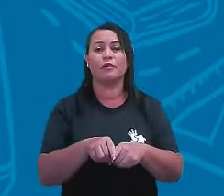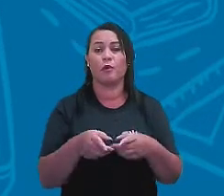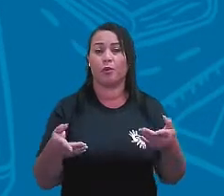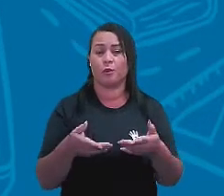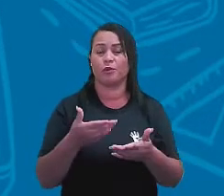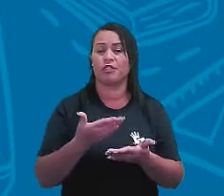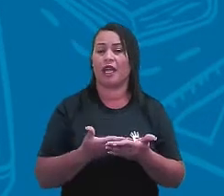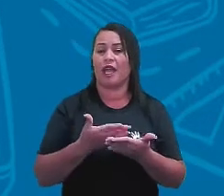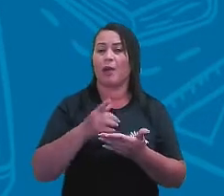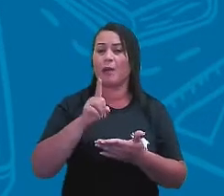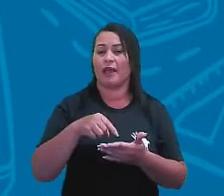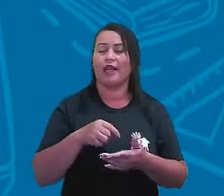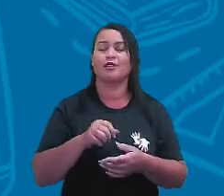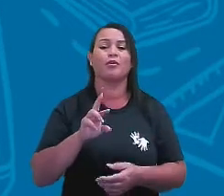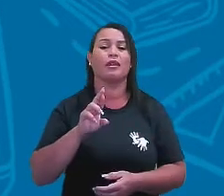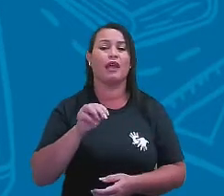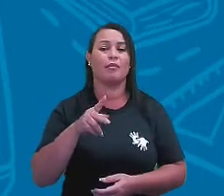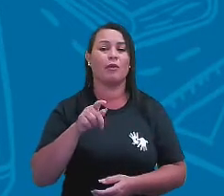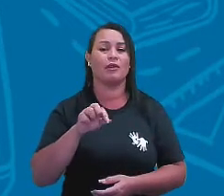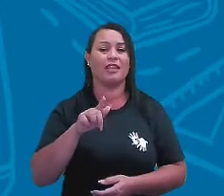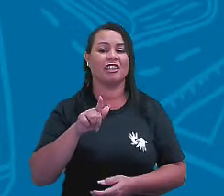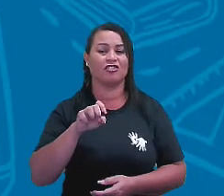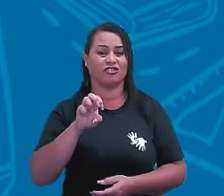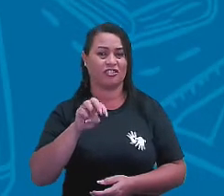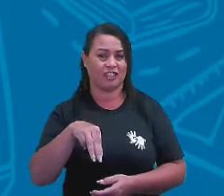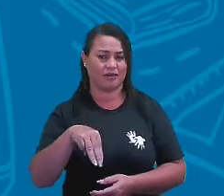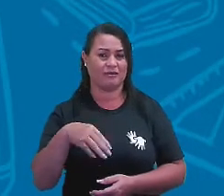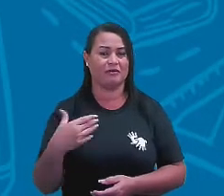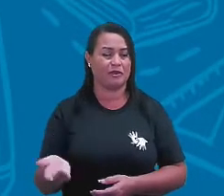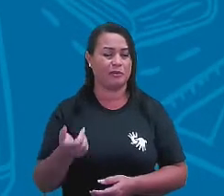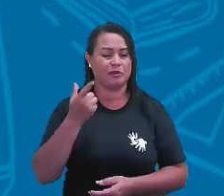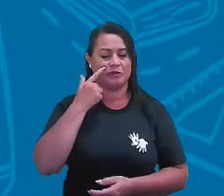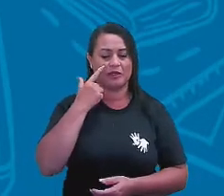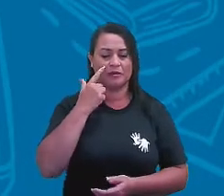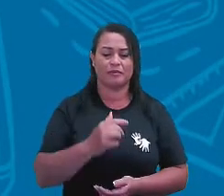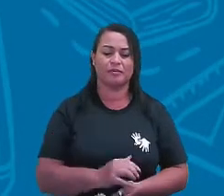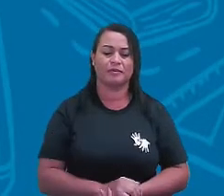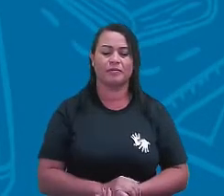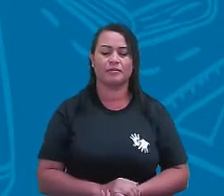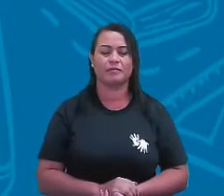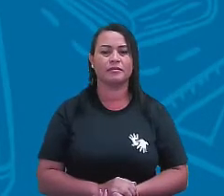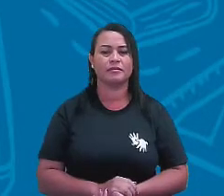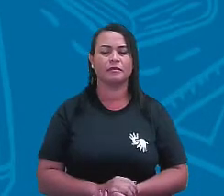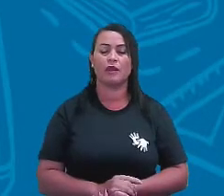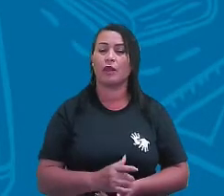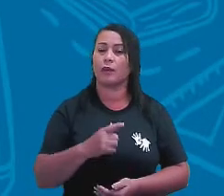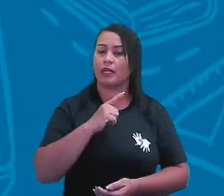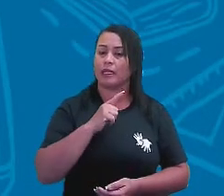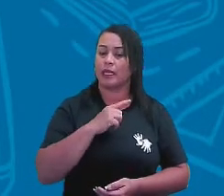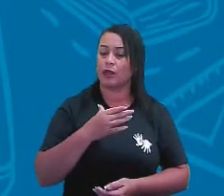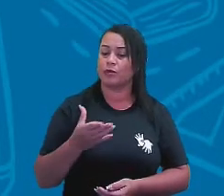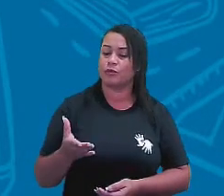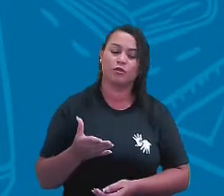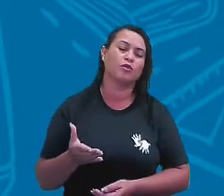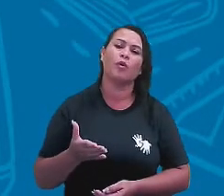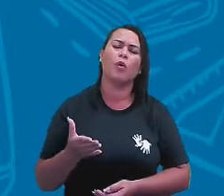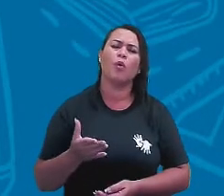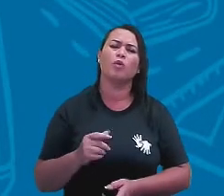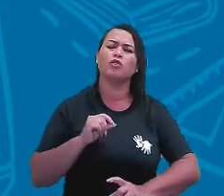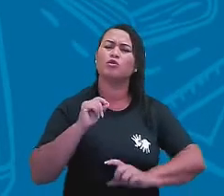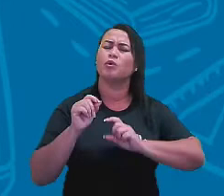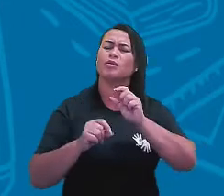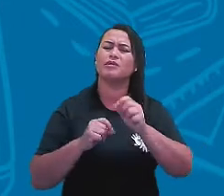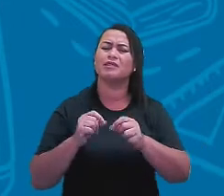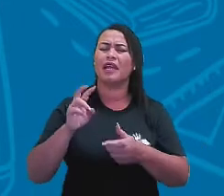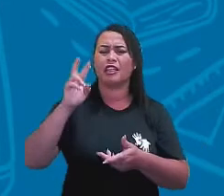nossa aula é sobre reportagem, tá? Então, vamos lá. Mas aqui, olha o que tem pra gente hoje. Qual será a